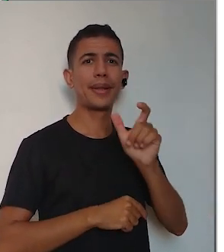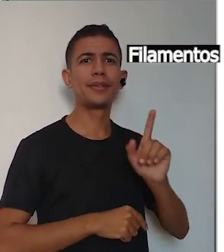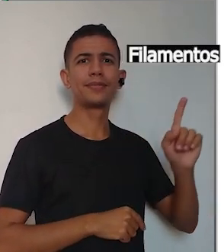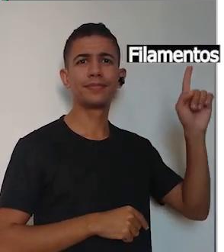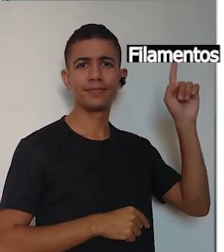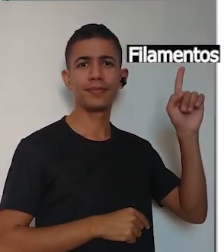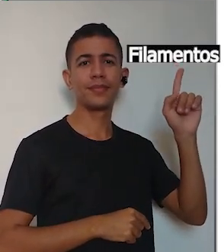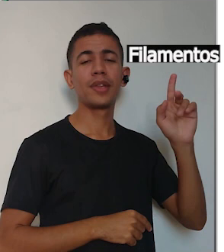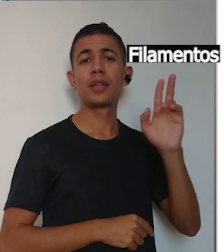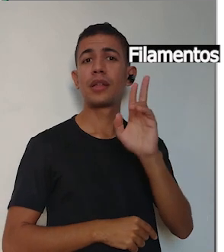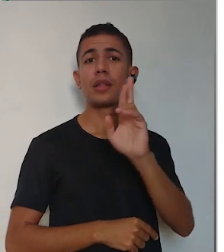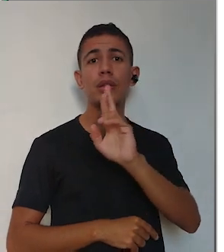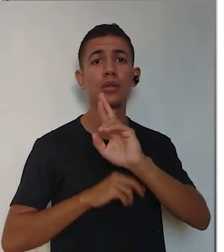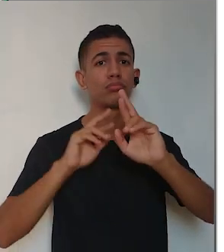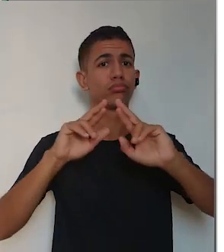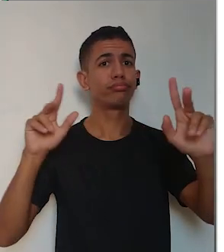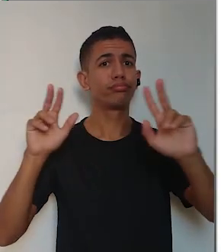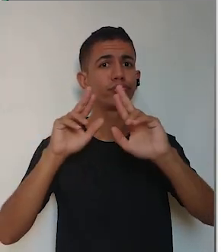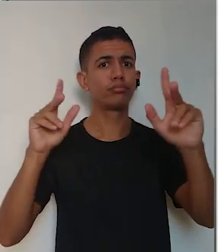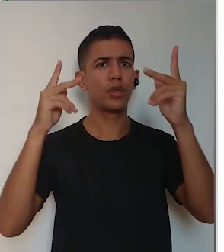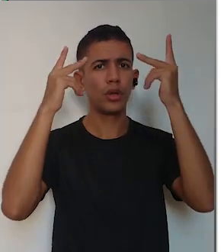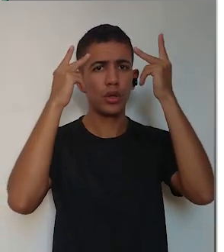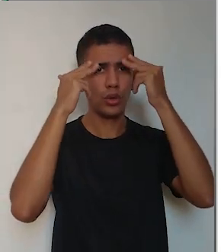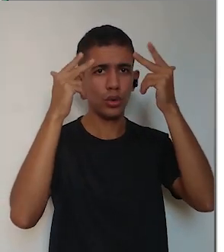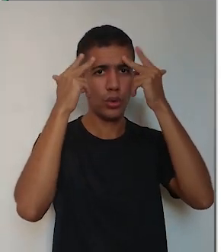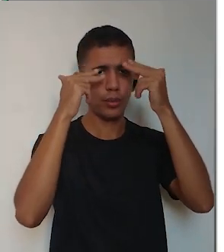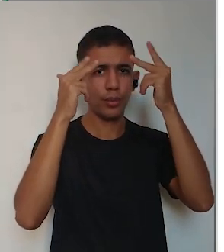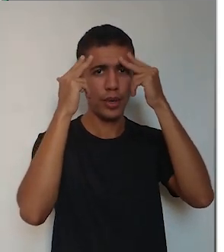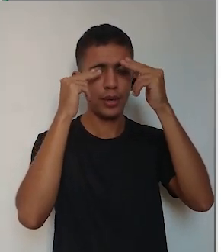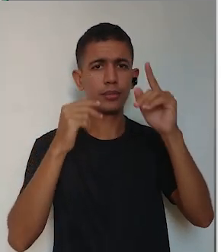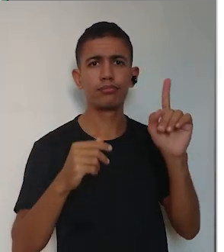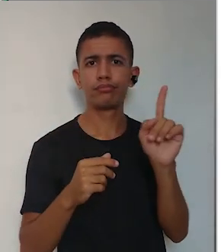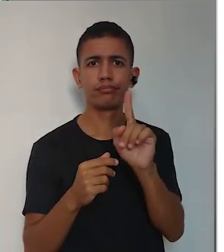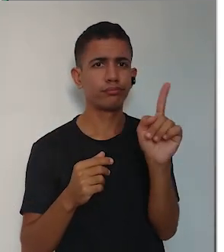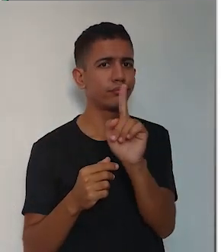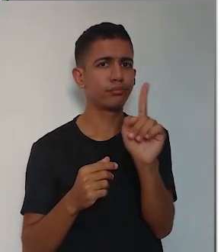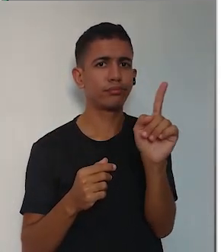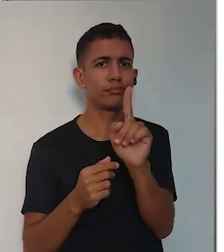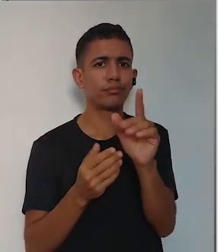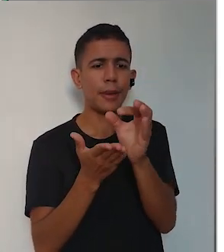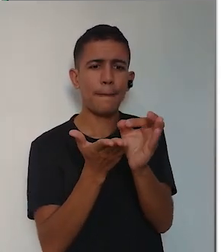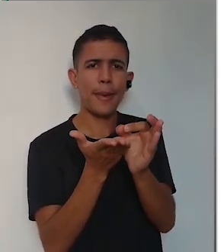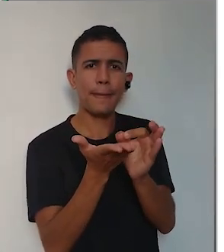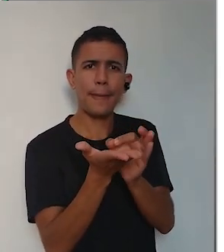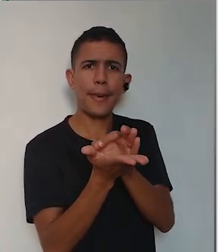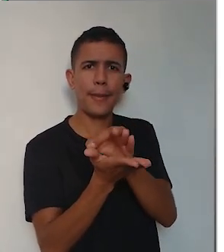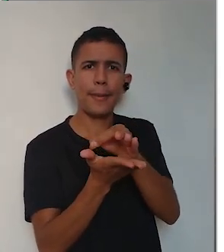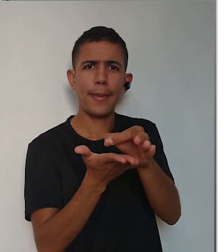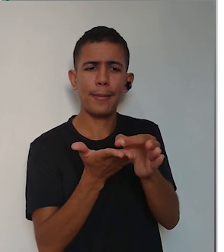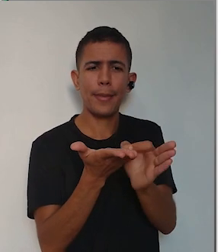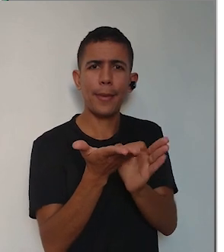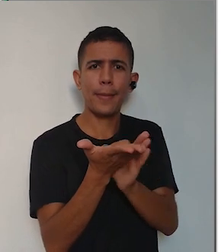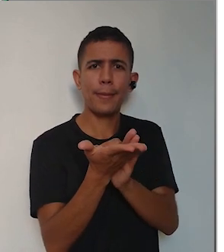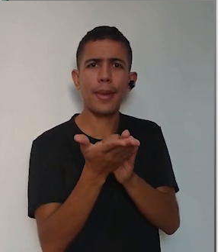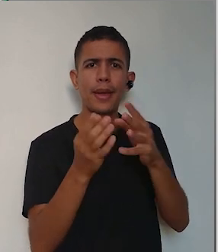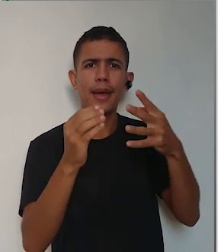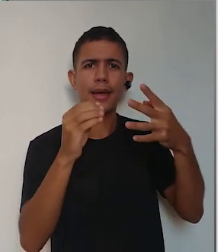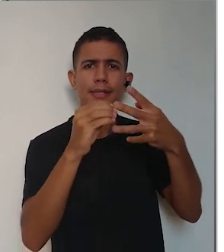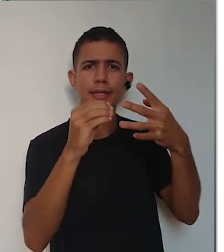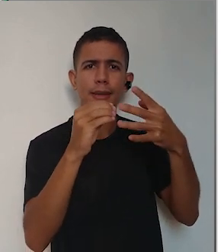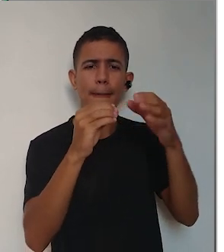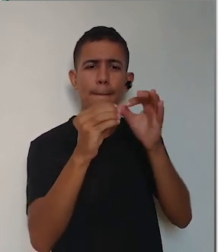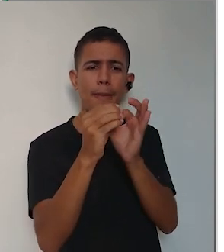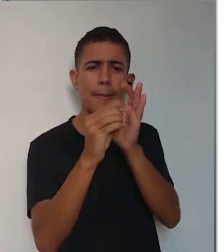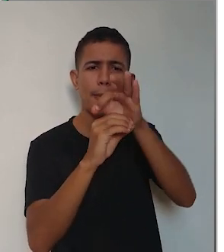estão dispostos de modo regular. Eles formam entroncamentos de fibras ao longo da